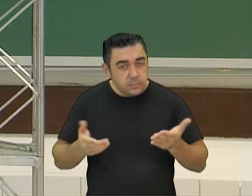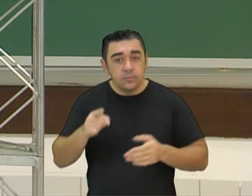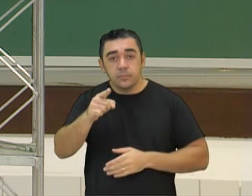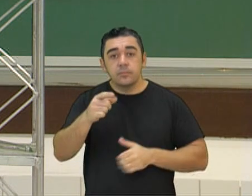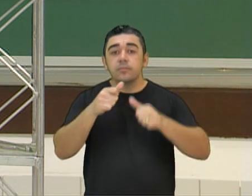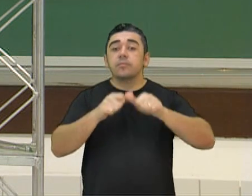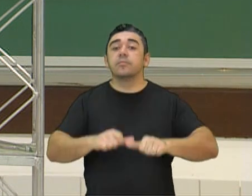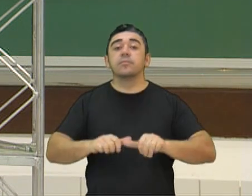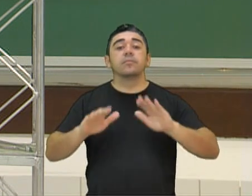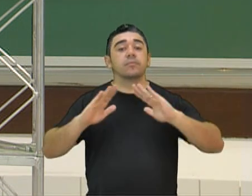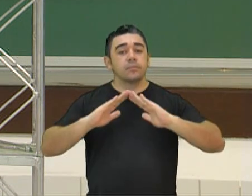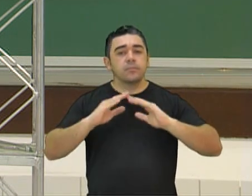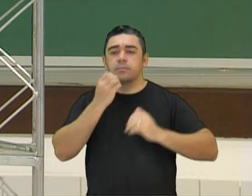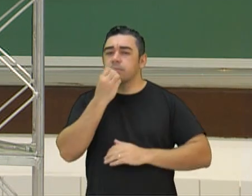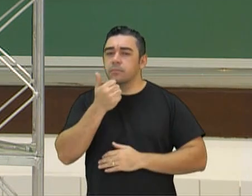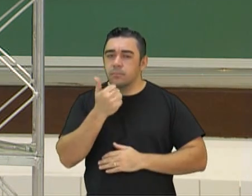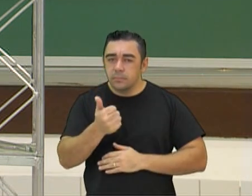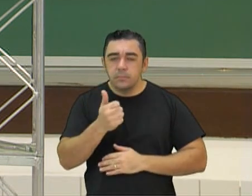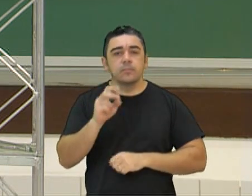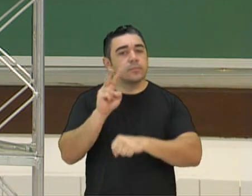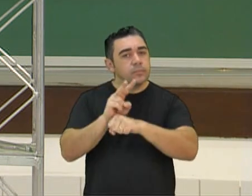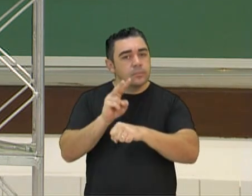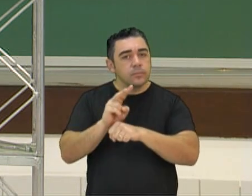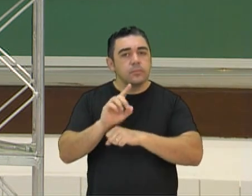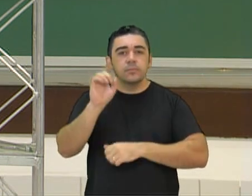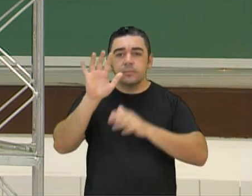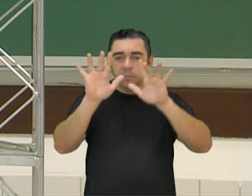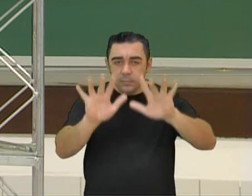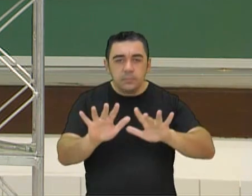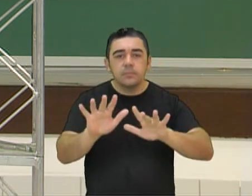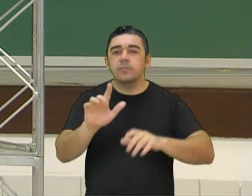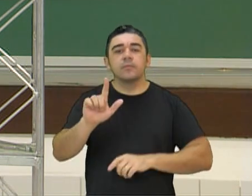Fiquem bem, se cuidem, fiquem com Deus